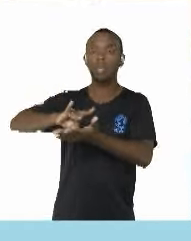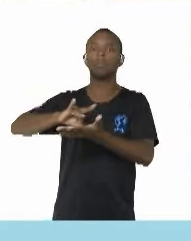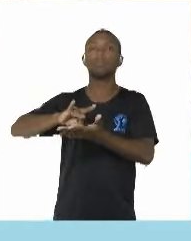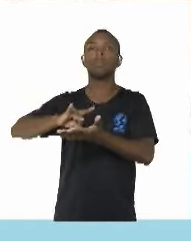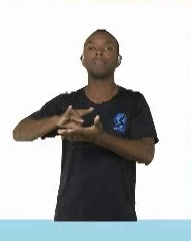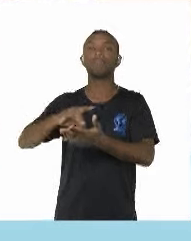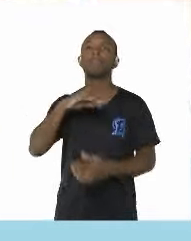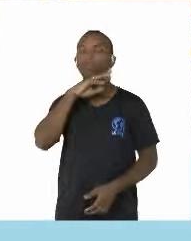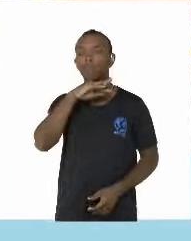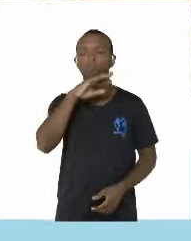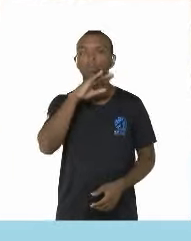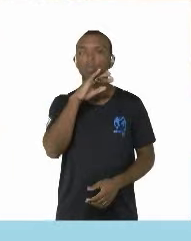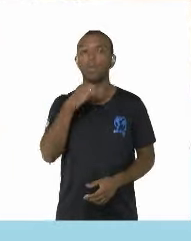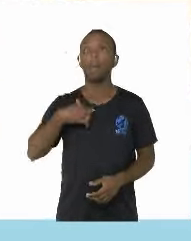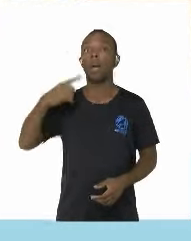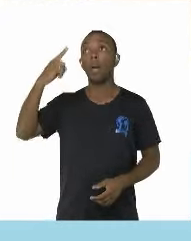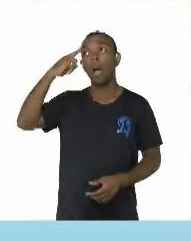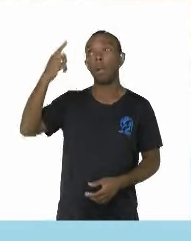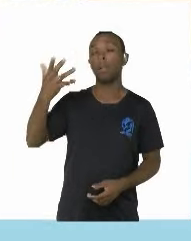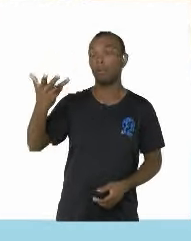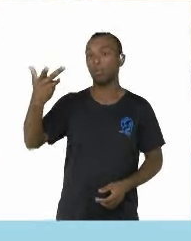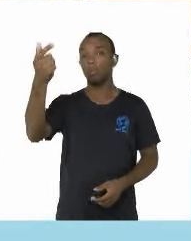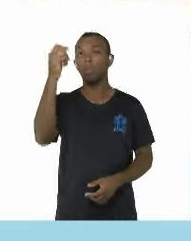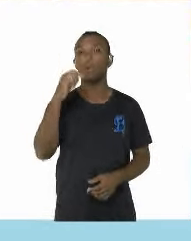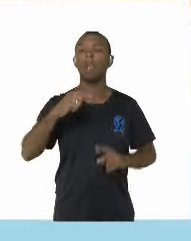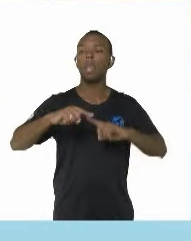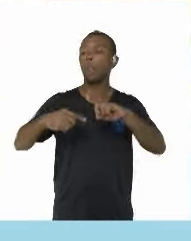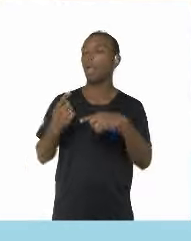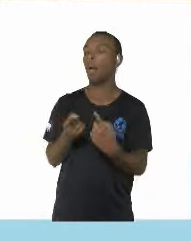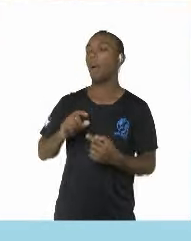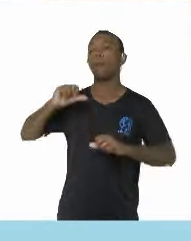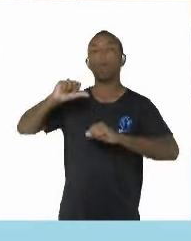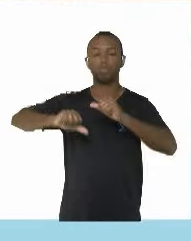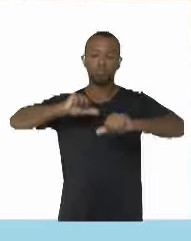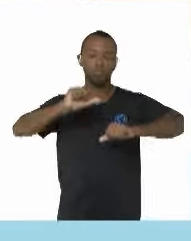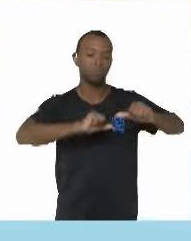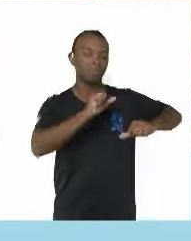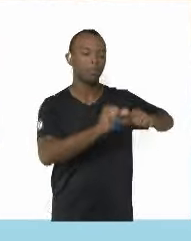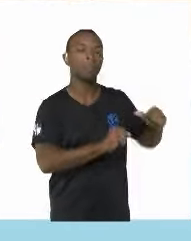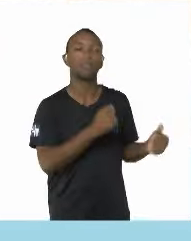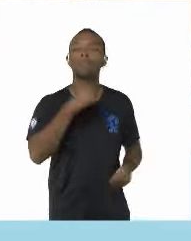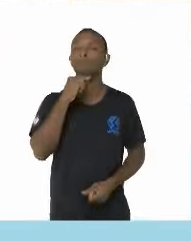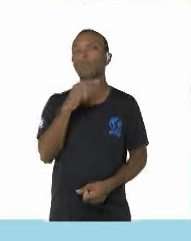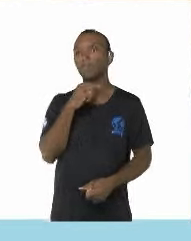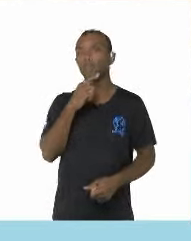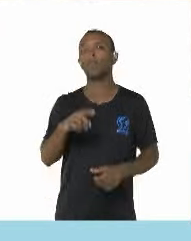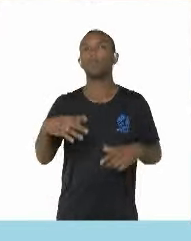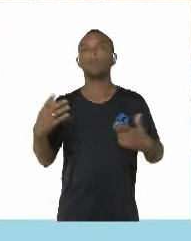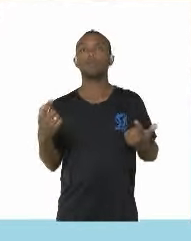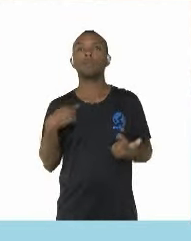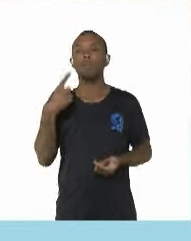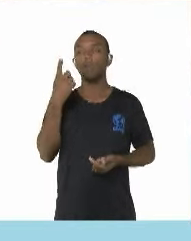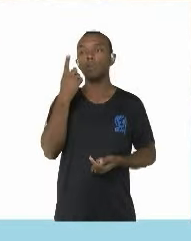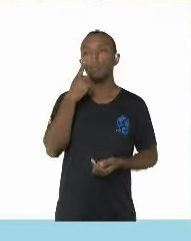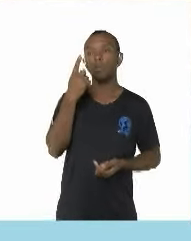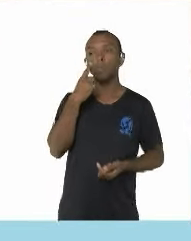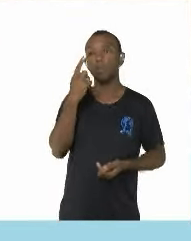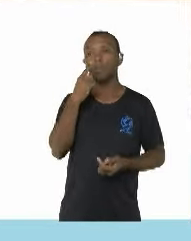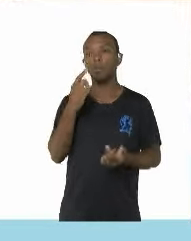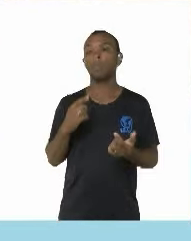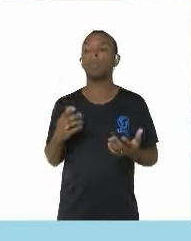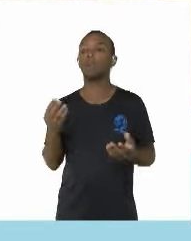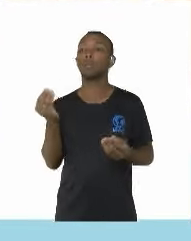tempo curto também, não dá para ficar modificando, né? Não tem, assim, ah, você vai fazer uma... É, vamos ver como ficou, vamos fazer uma...